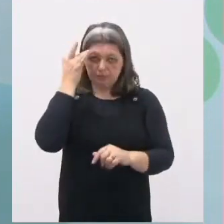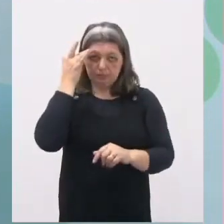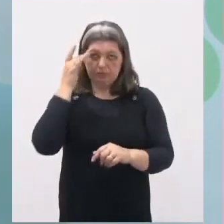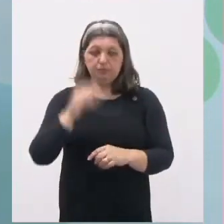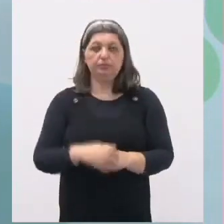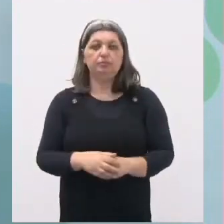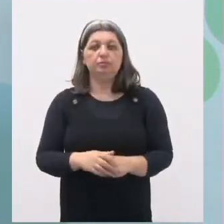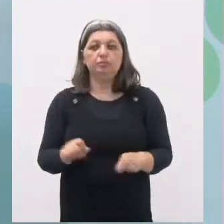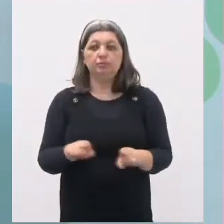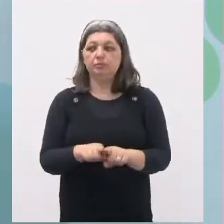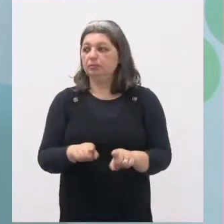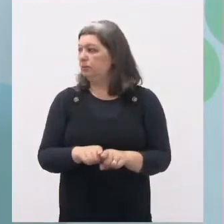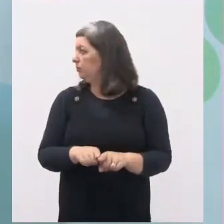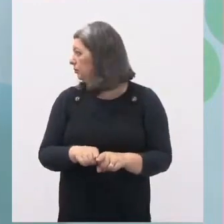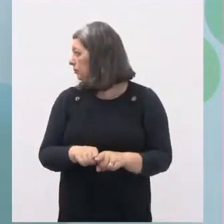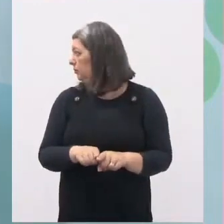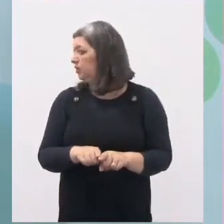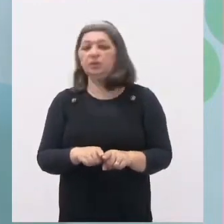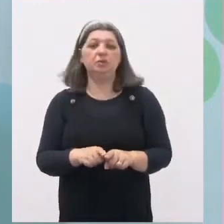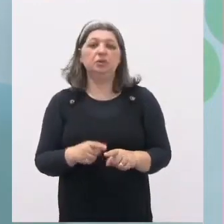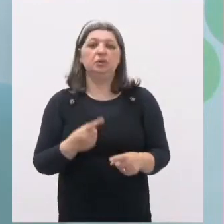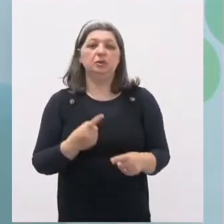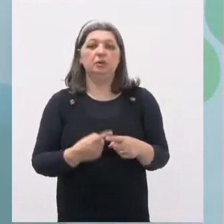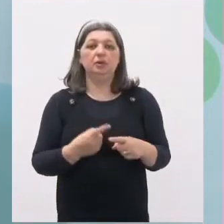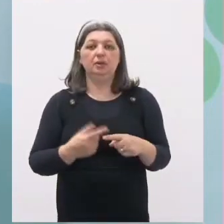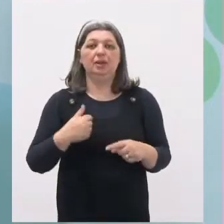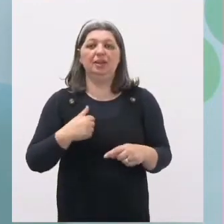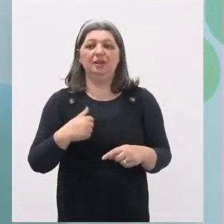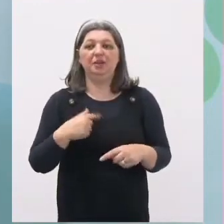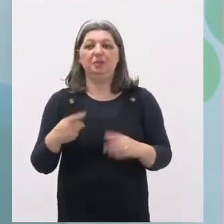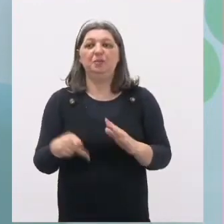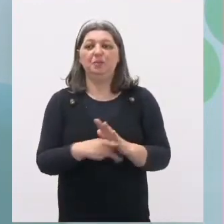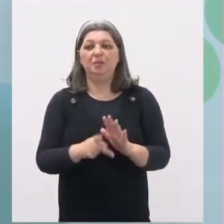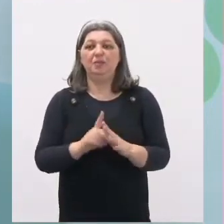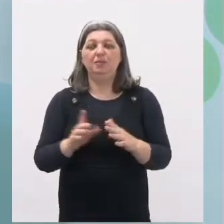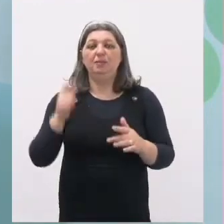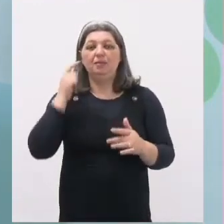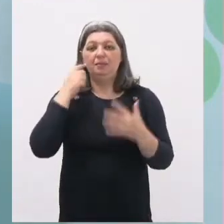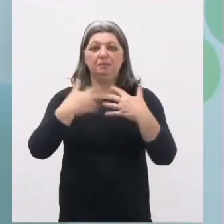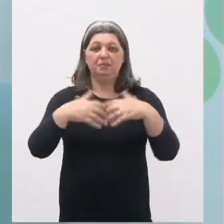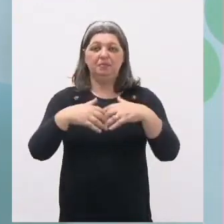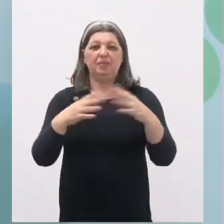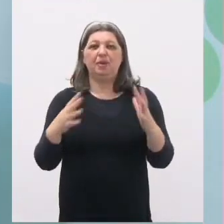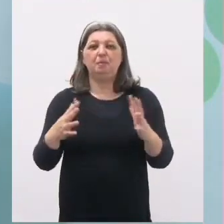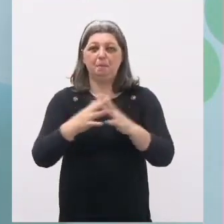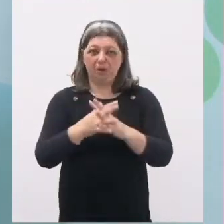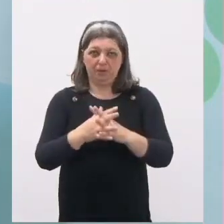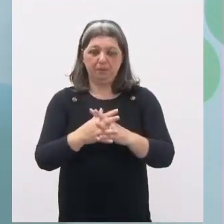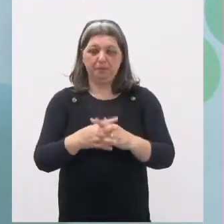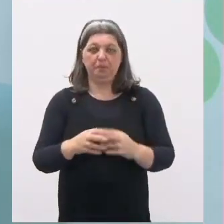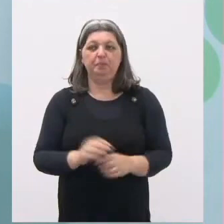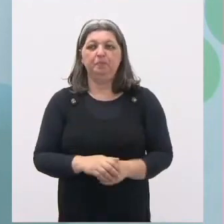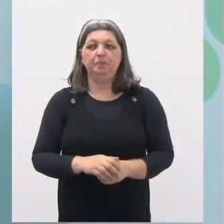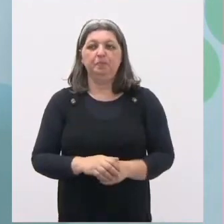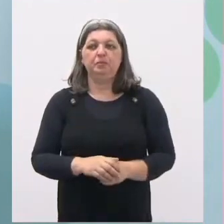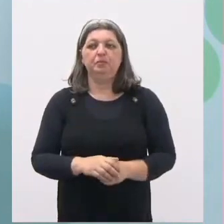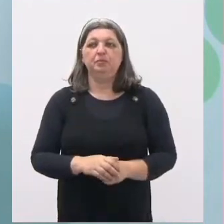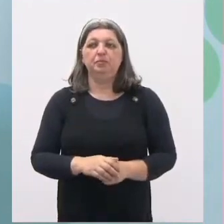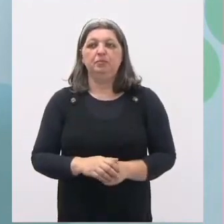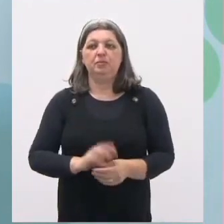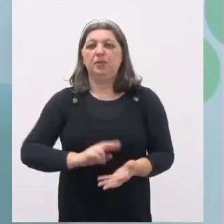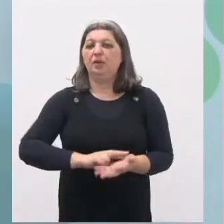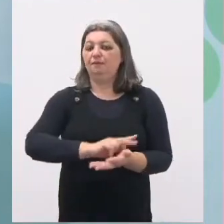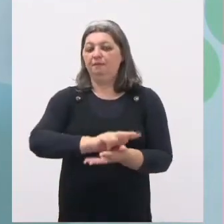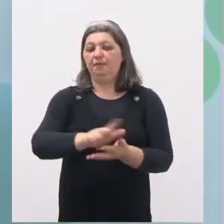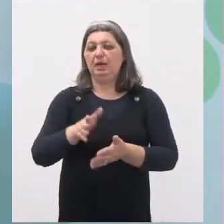documento norteador de forma linear. E também um âmbito muito complexo e permeia por várias áreas,